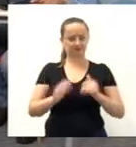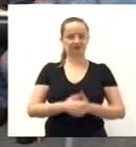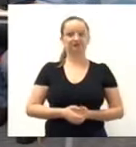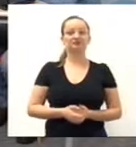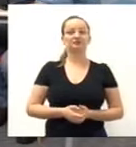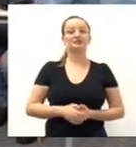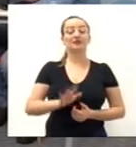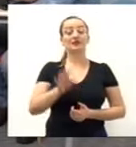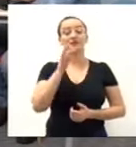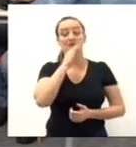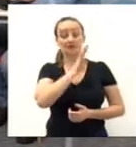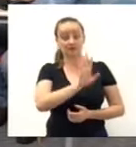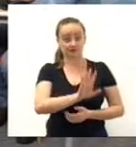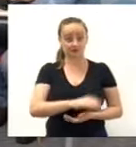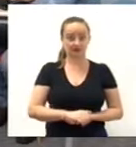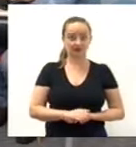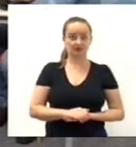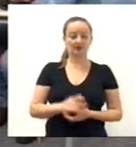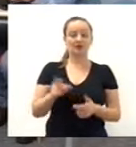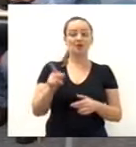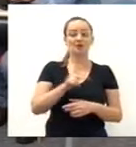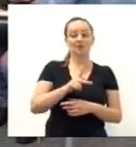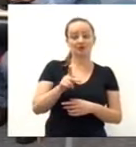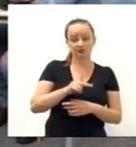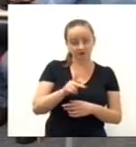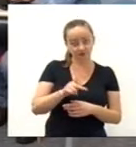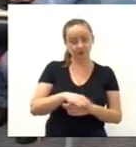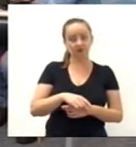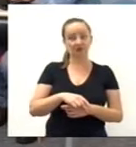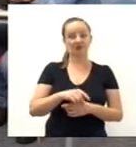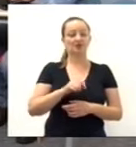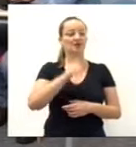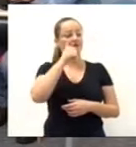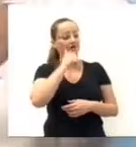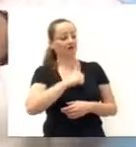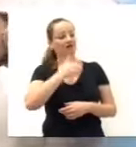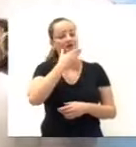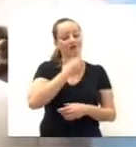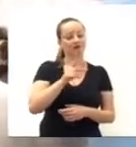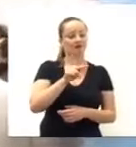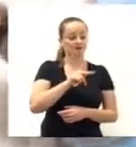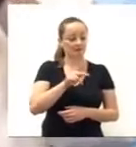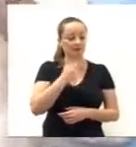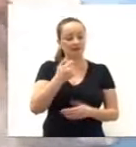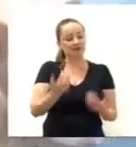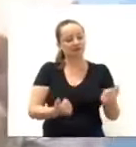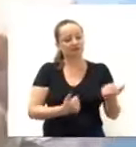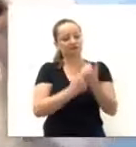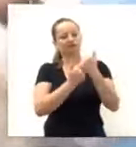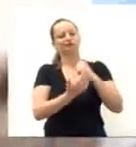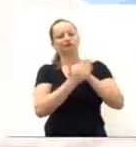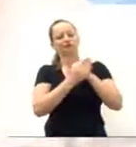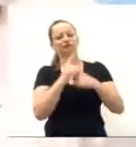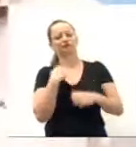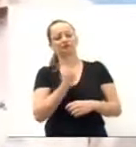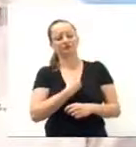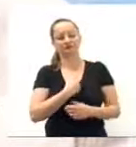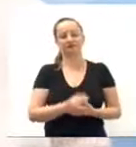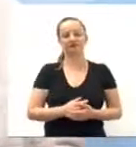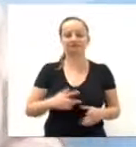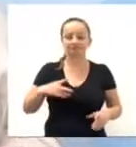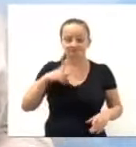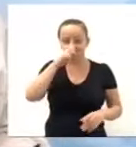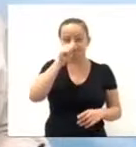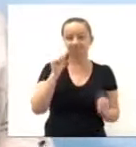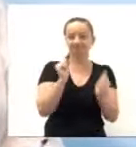Mas, claro, professor, professora, aí, estamos precisando do seu apoio, tá? Fortaleça